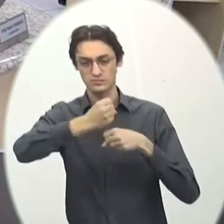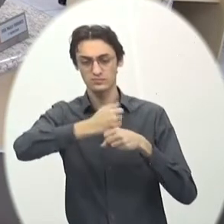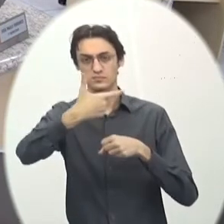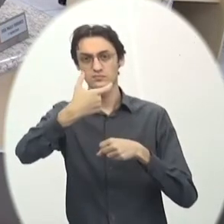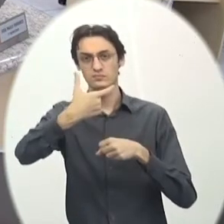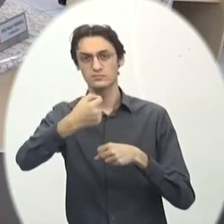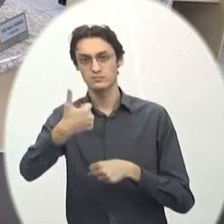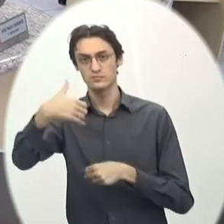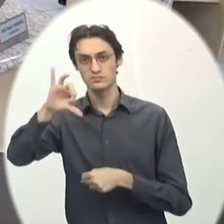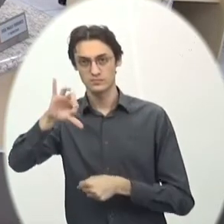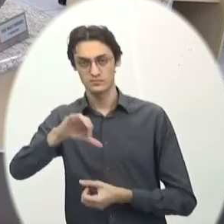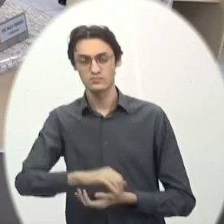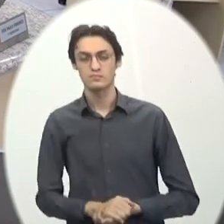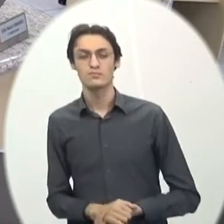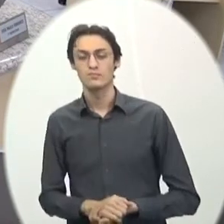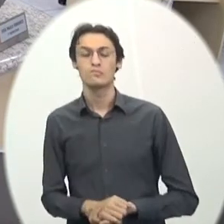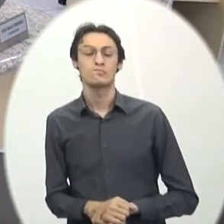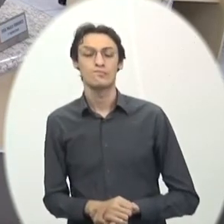2019. 2019, né? Então,